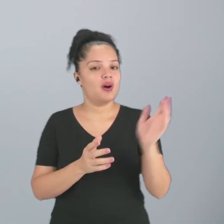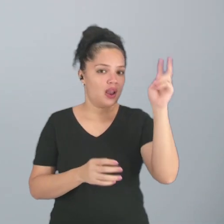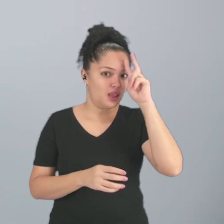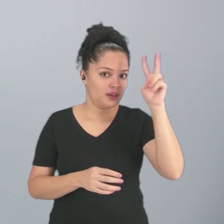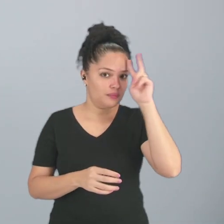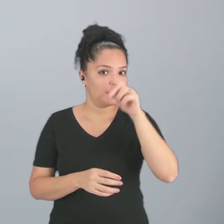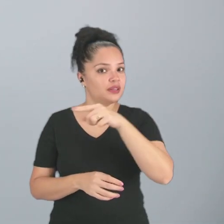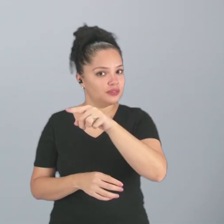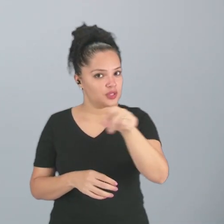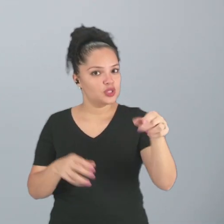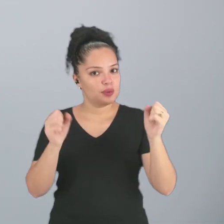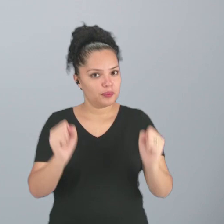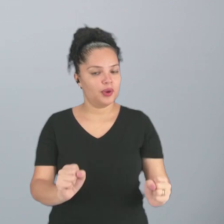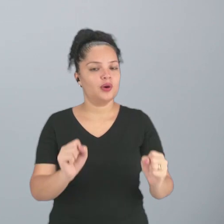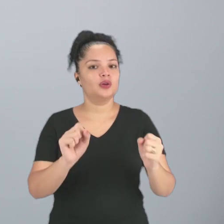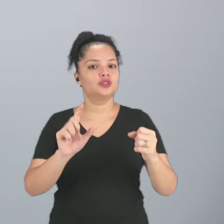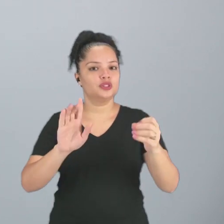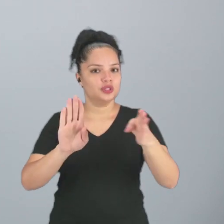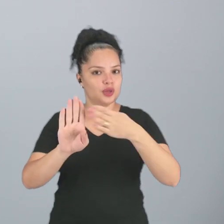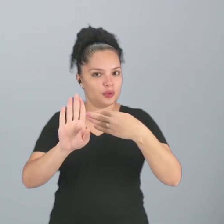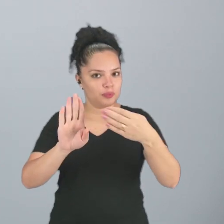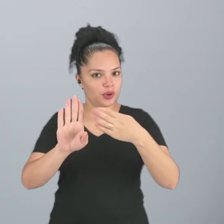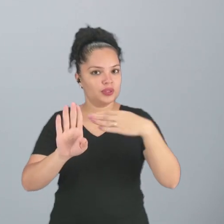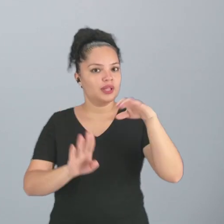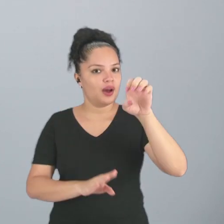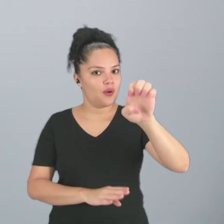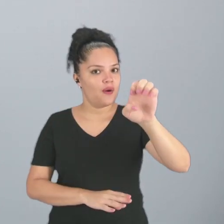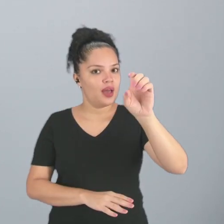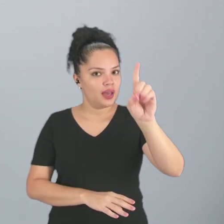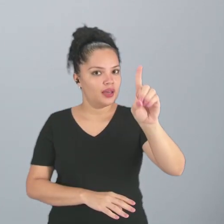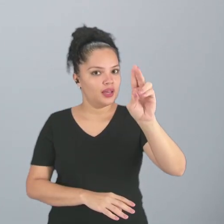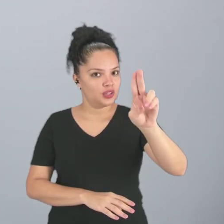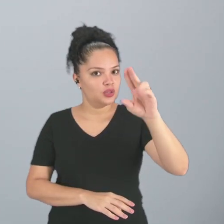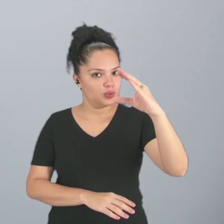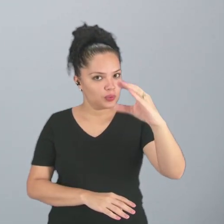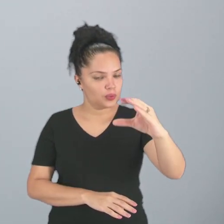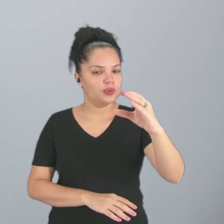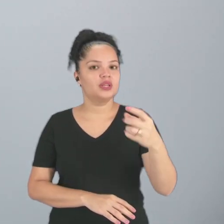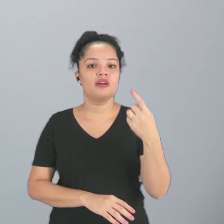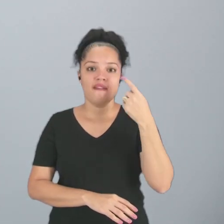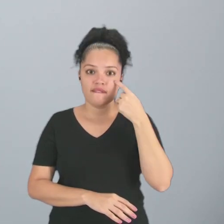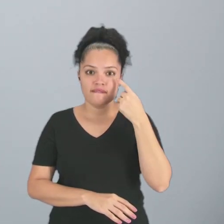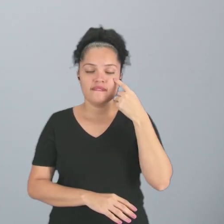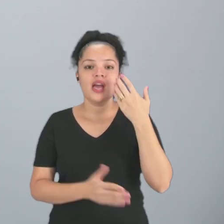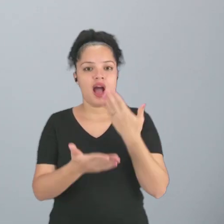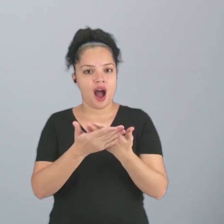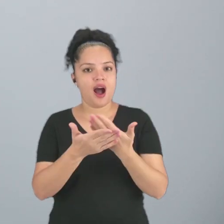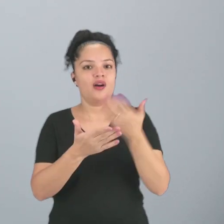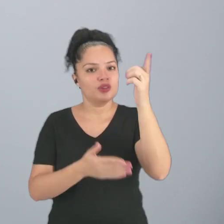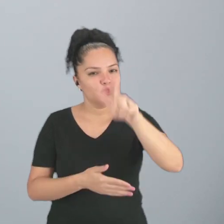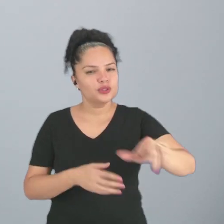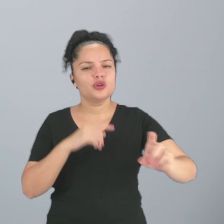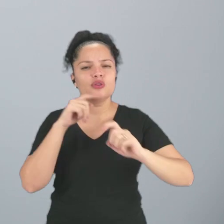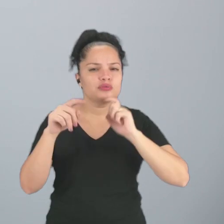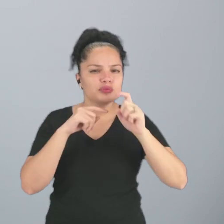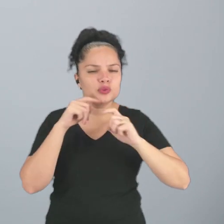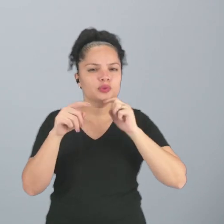que você pode sempre acessar o portal da Secretaria Eduque Acre, rever essa videoaula e tirar suas